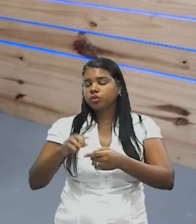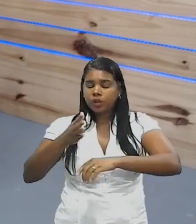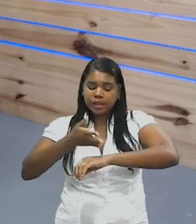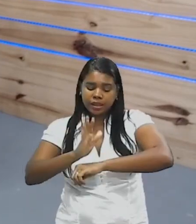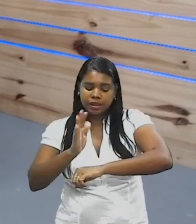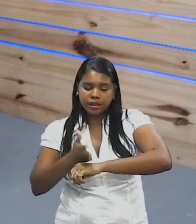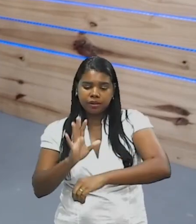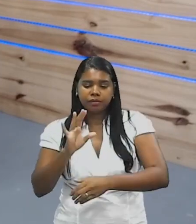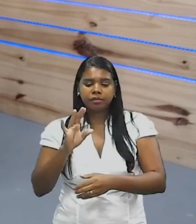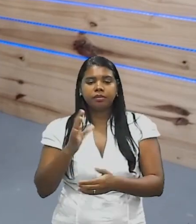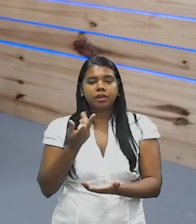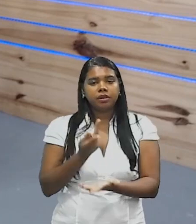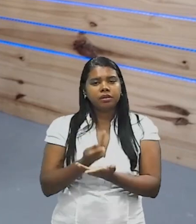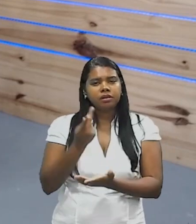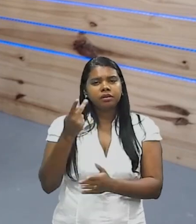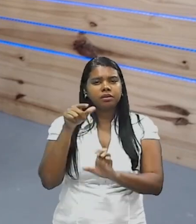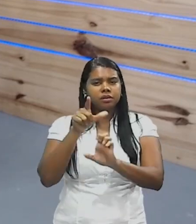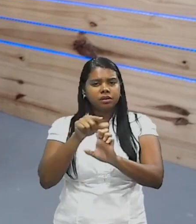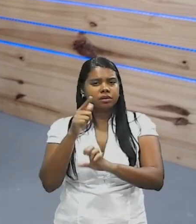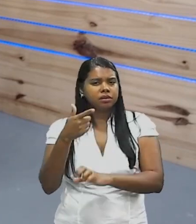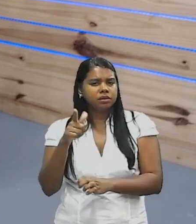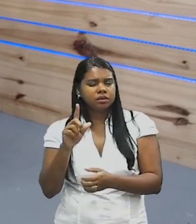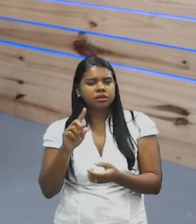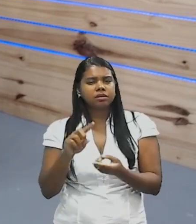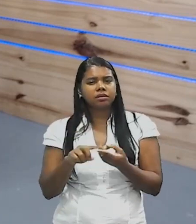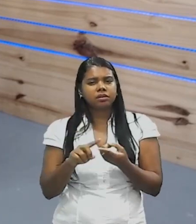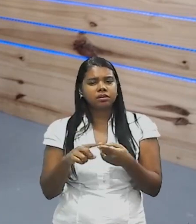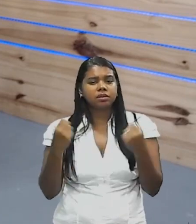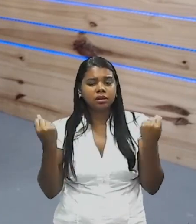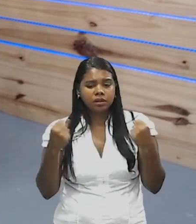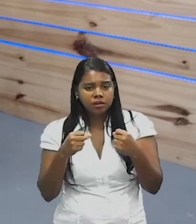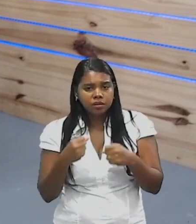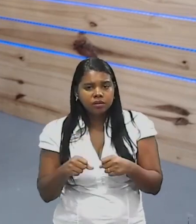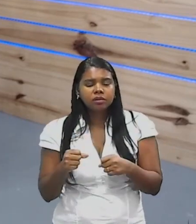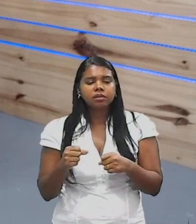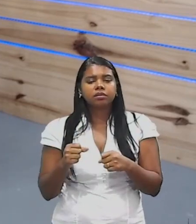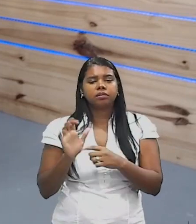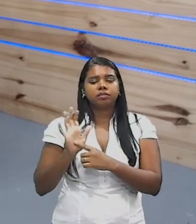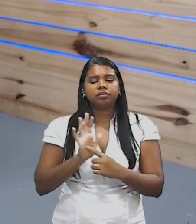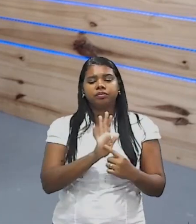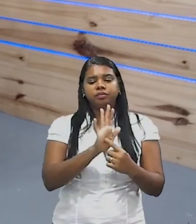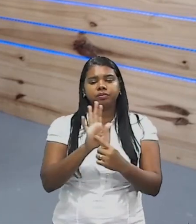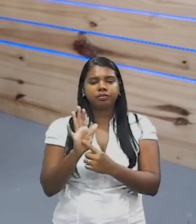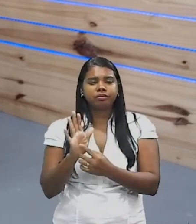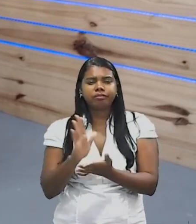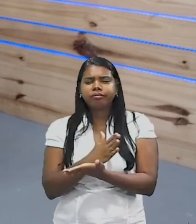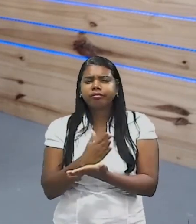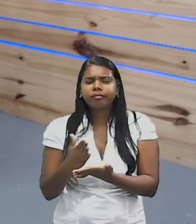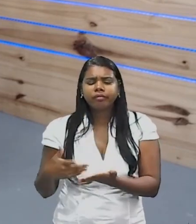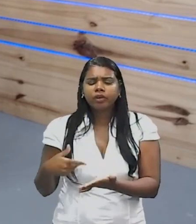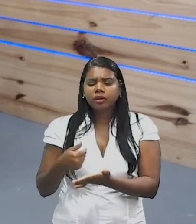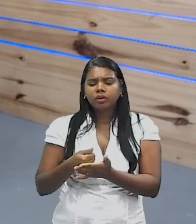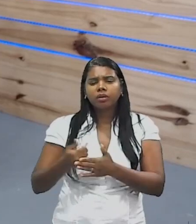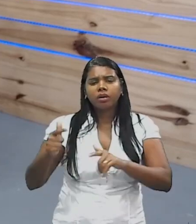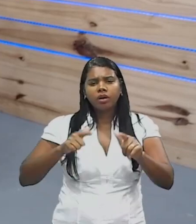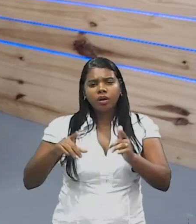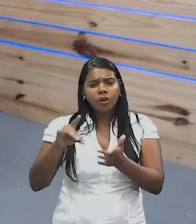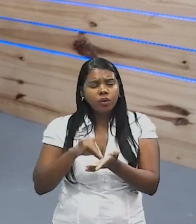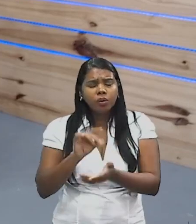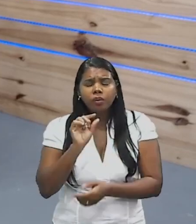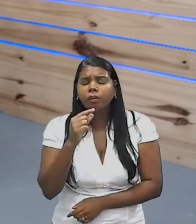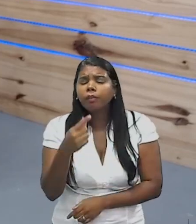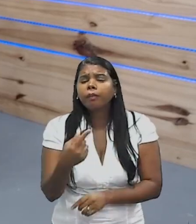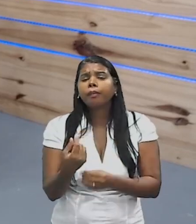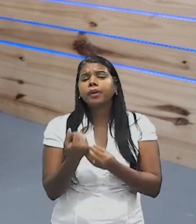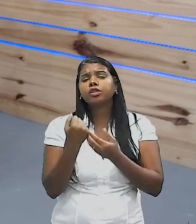treinamento. Muitas vezes a empresa ela não tem tanta maturidade e ela precisa de quê? De uma consultoria. Então, às vezes, a empresa precisa contratar uma consultoria externa para quê?